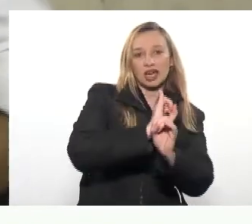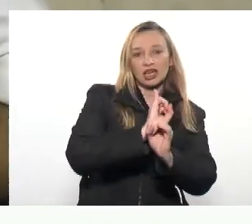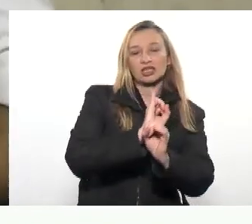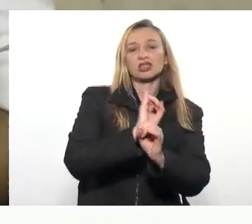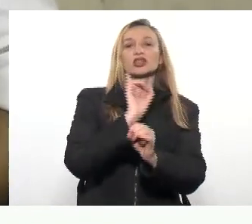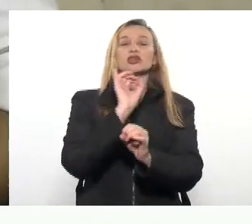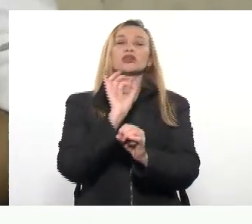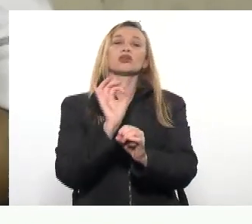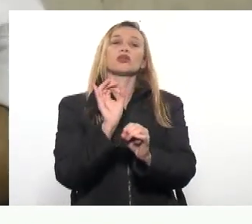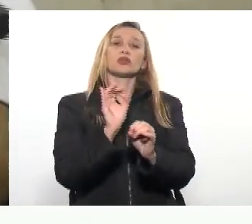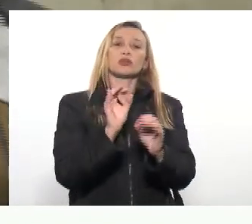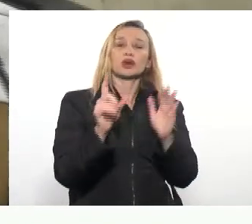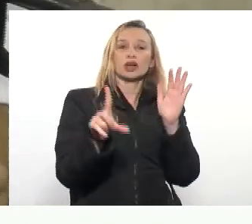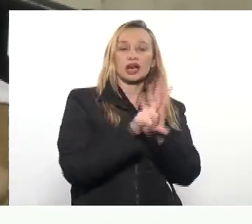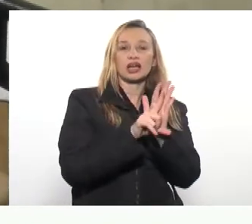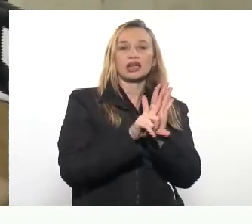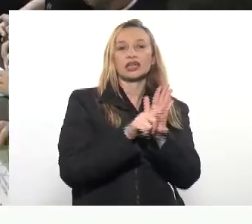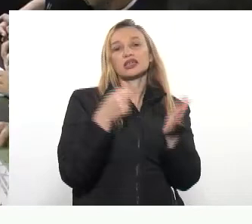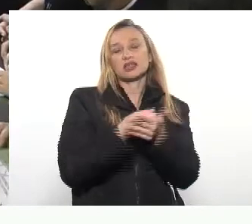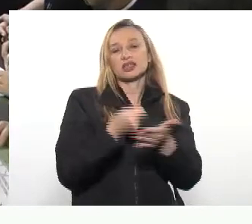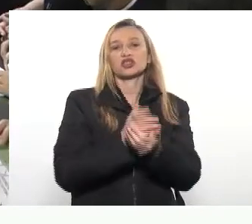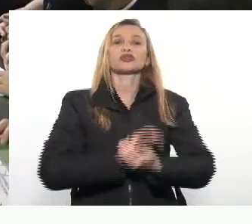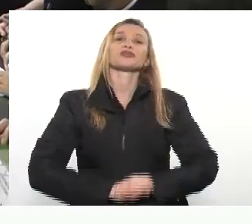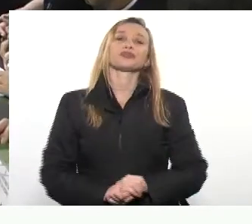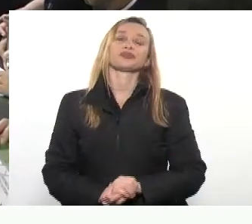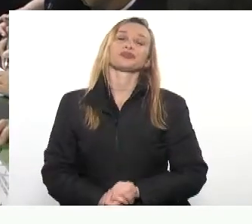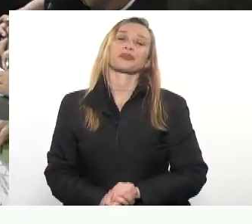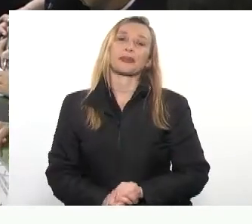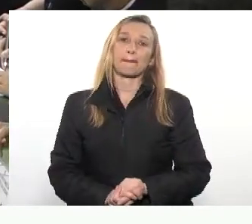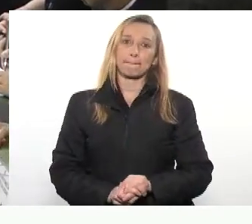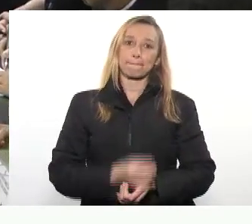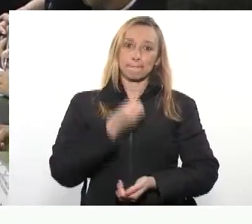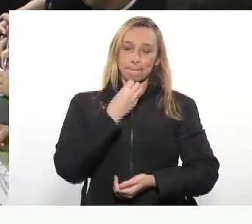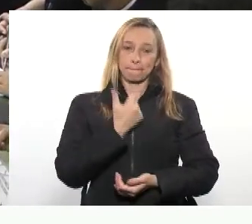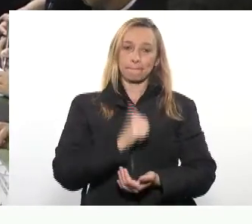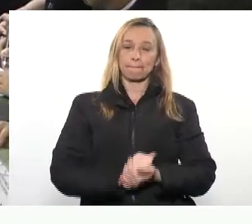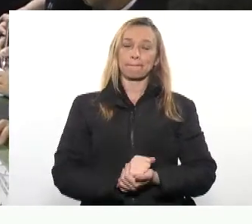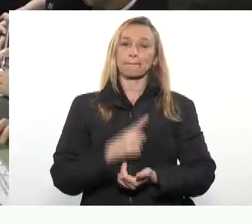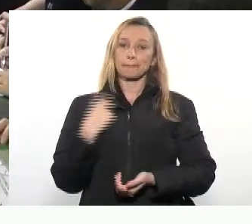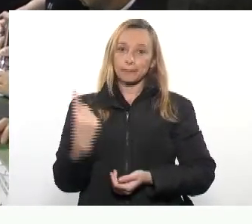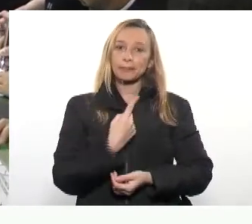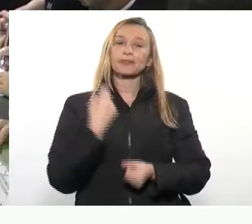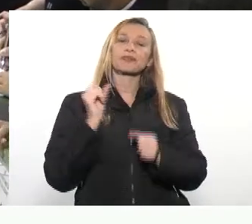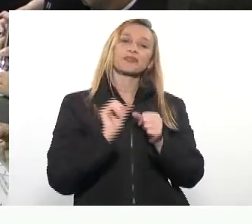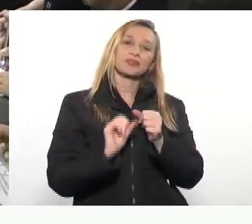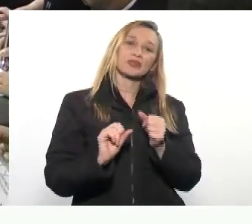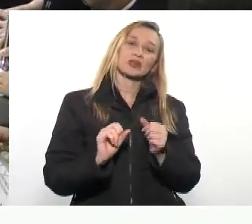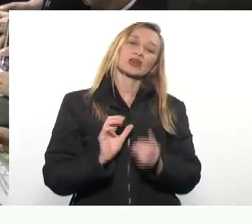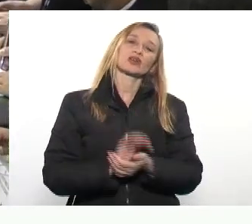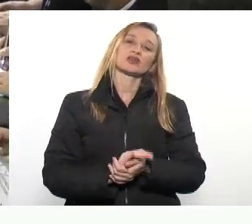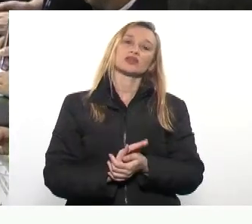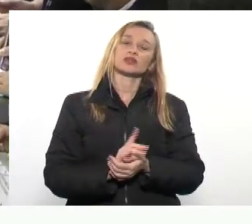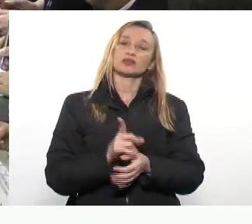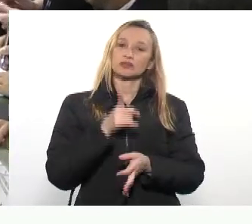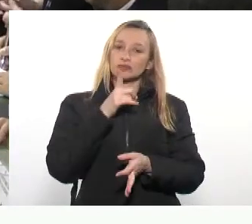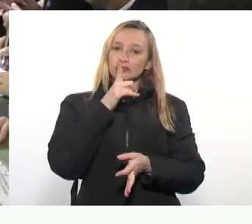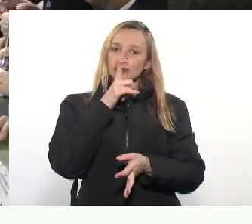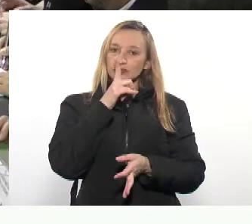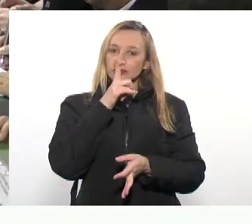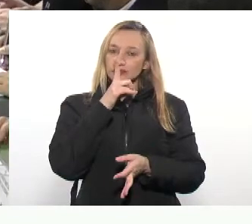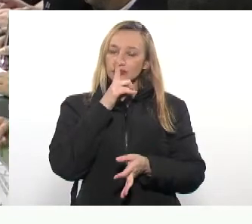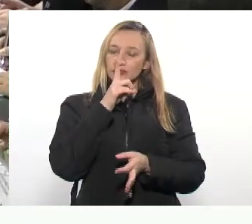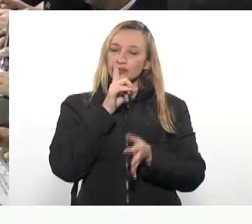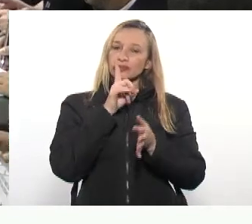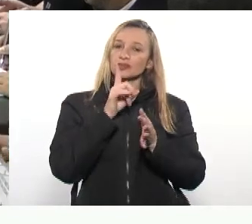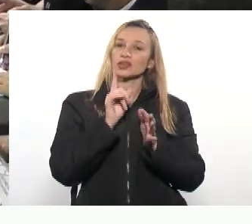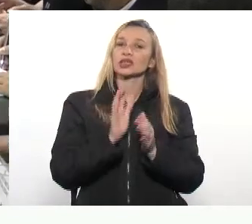conforme é a impressa. Bom, nós estamos fazendo uma revolução silenciosa dentro da SEDAI